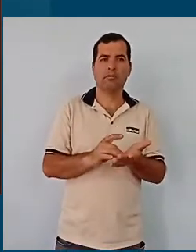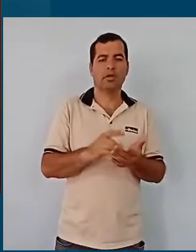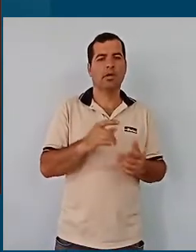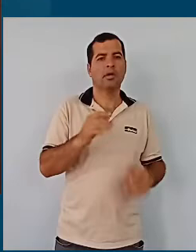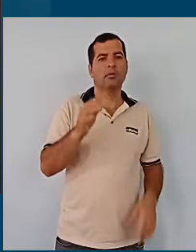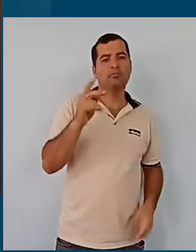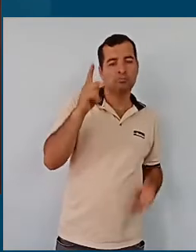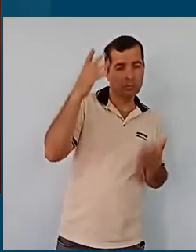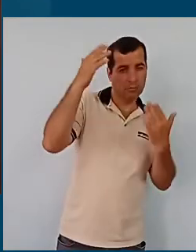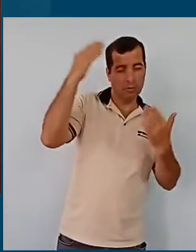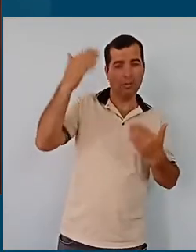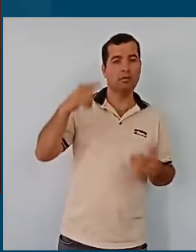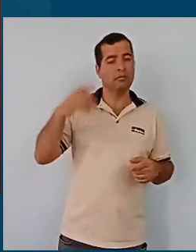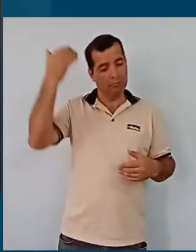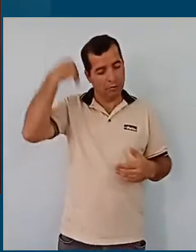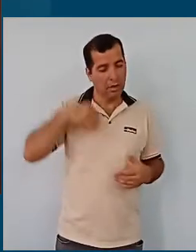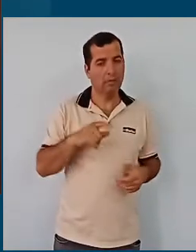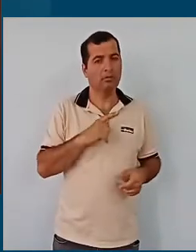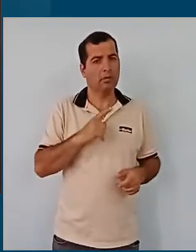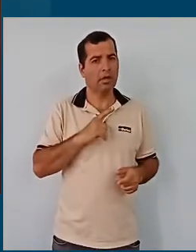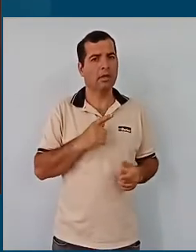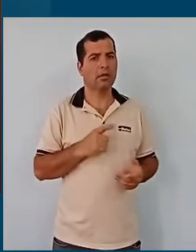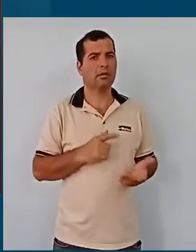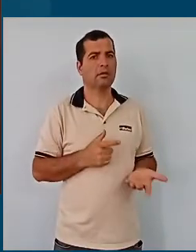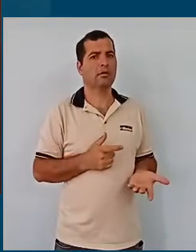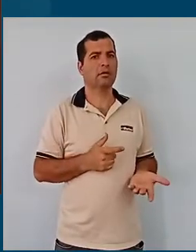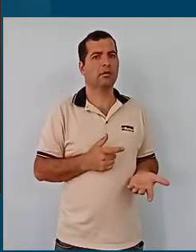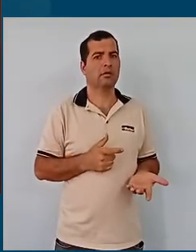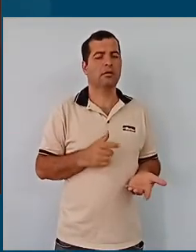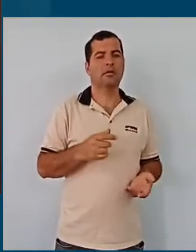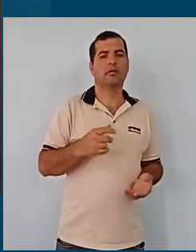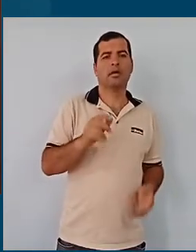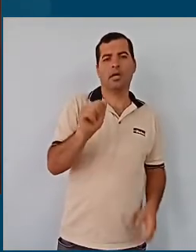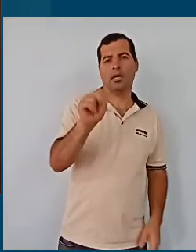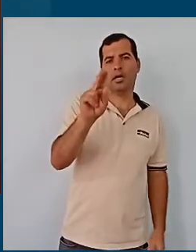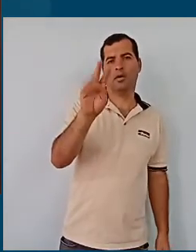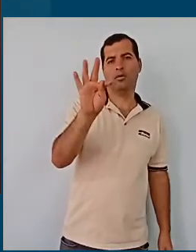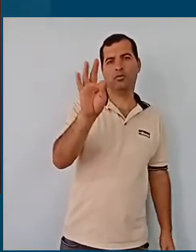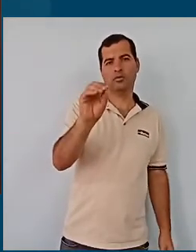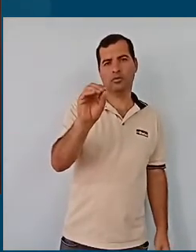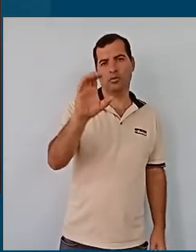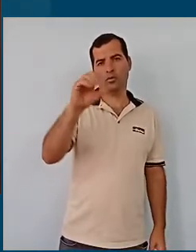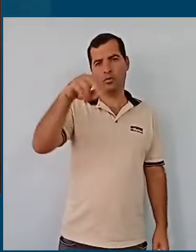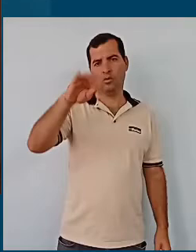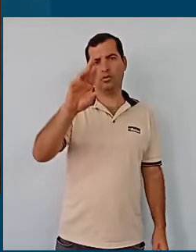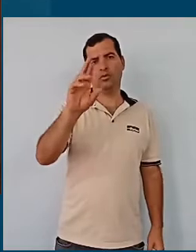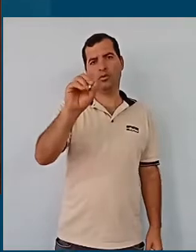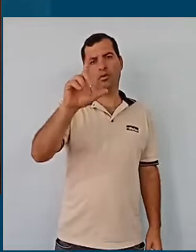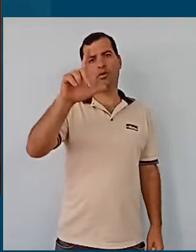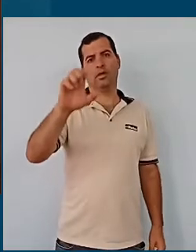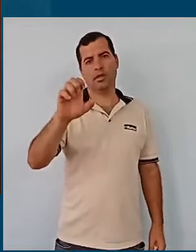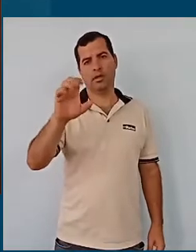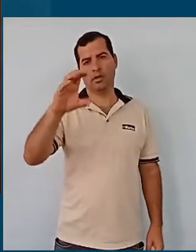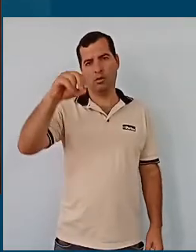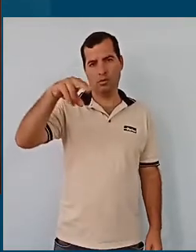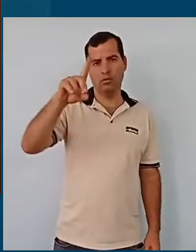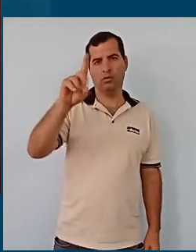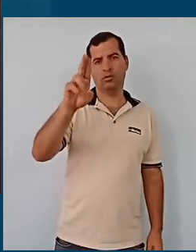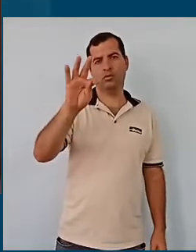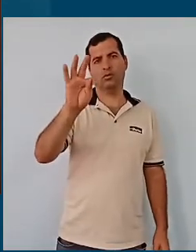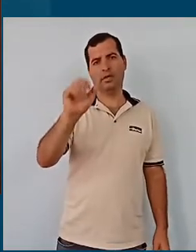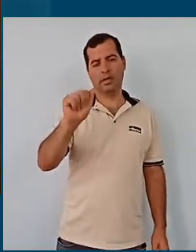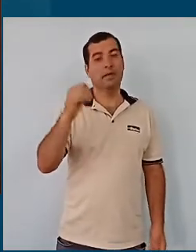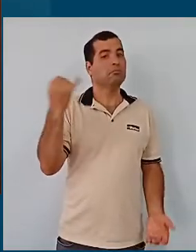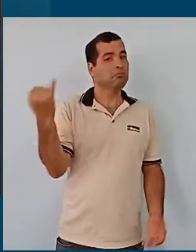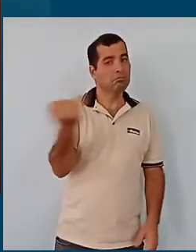que têm nomes complexos, por exemplo, o autocontrole da conduta, que a gente pode traduzir como